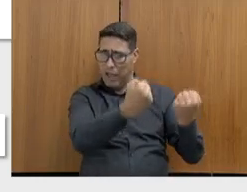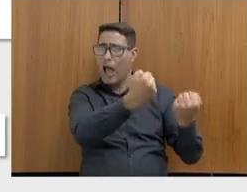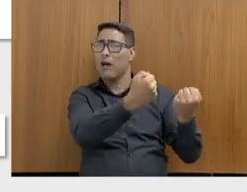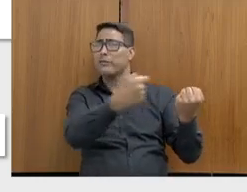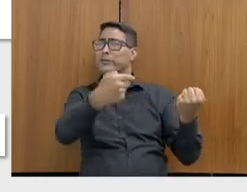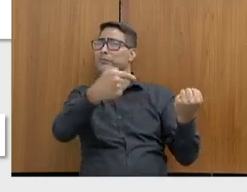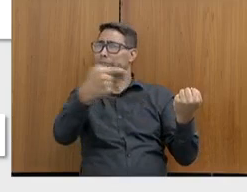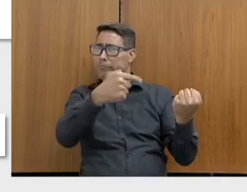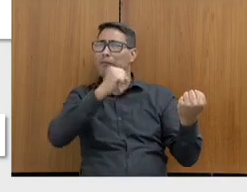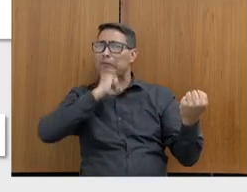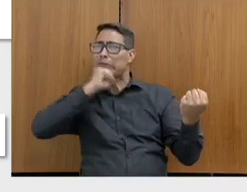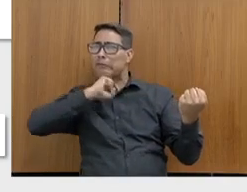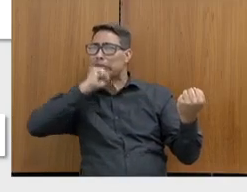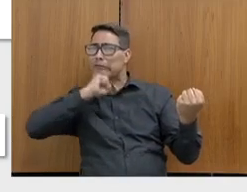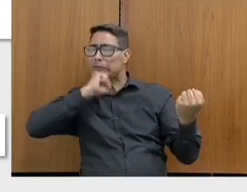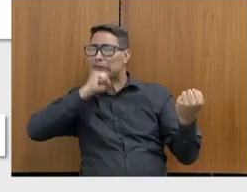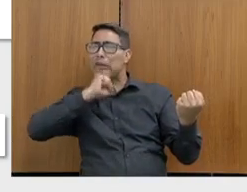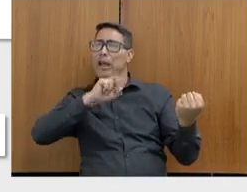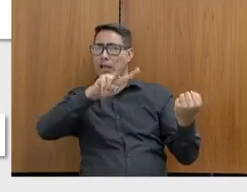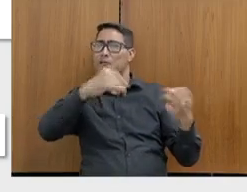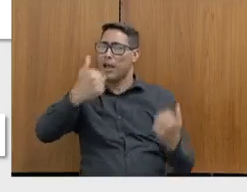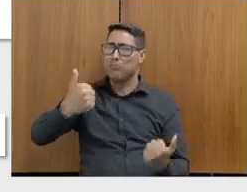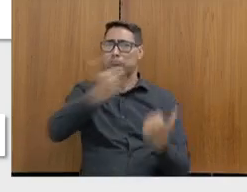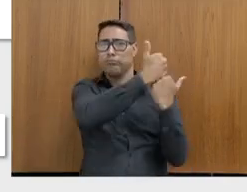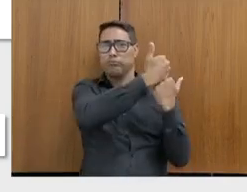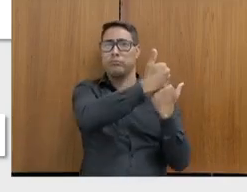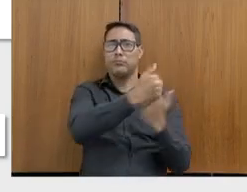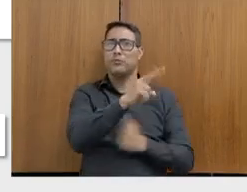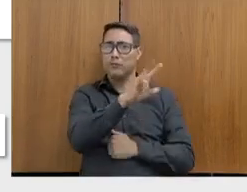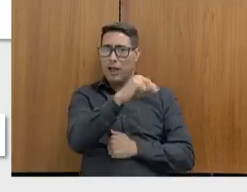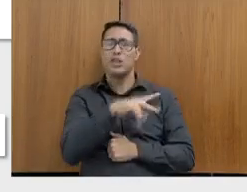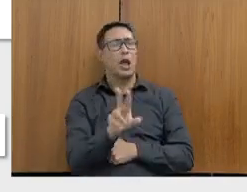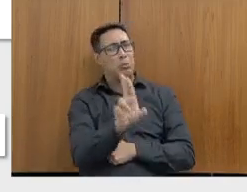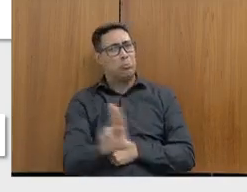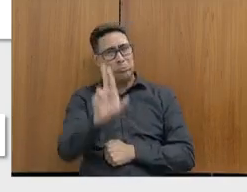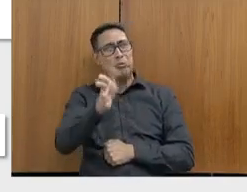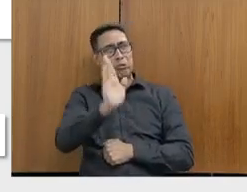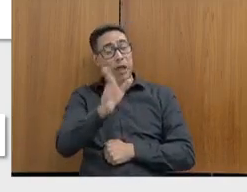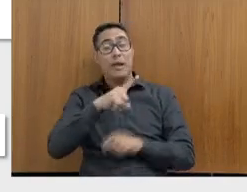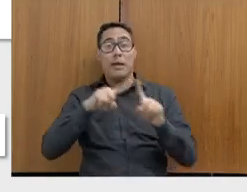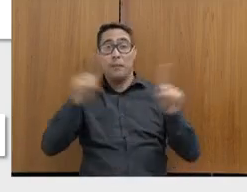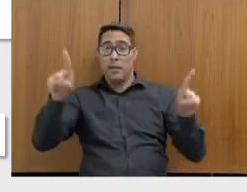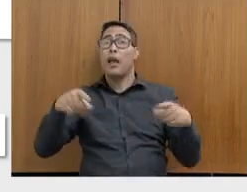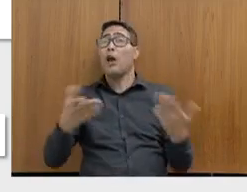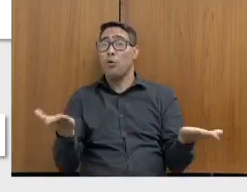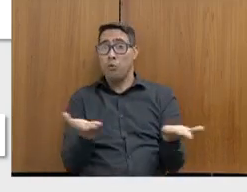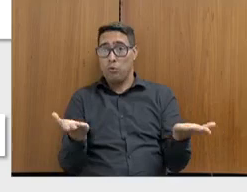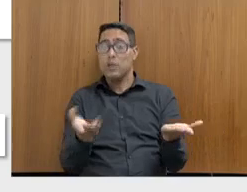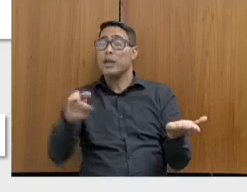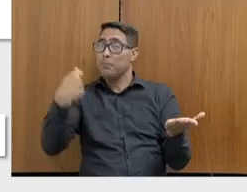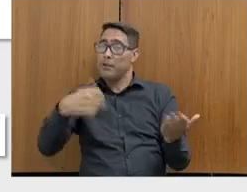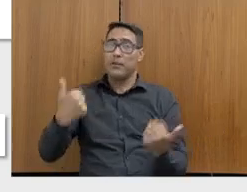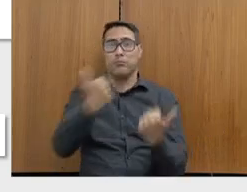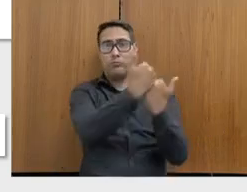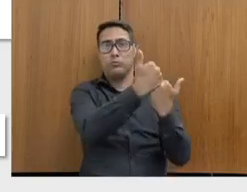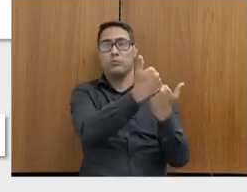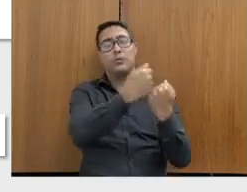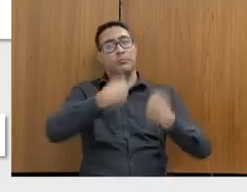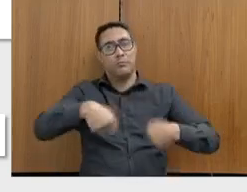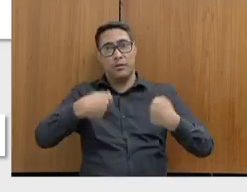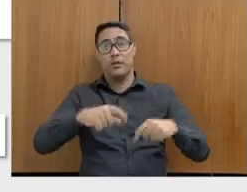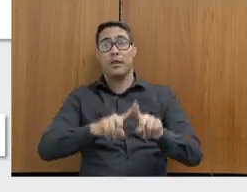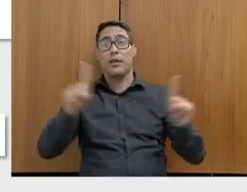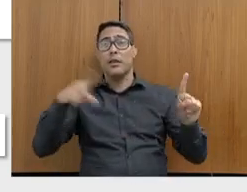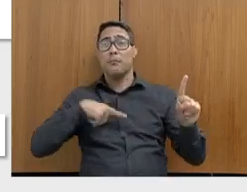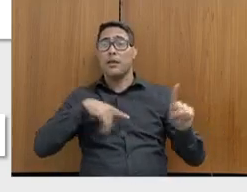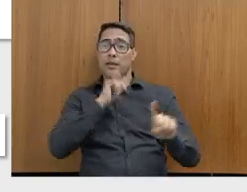velhos né que são veículos usados que são necessários realmente a substituição e eu não poderia deixar de conseguir